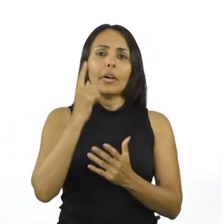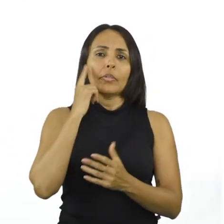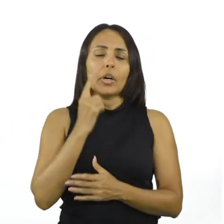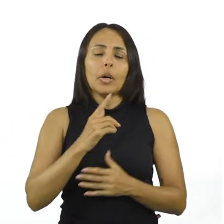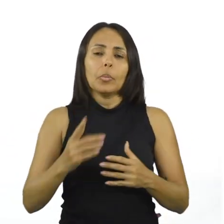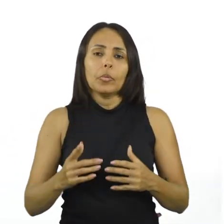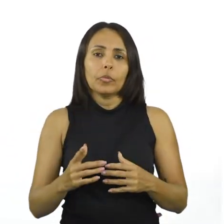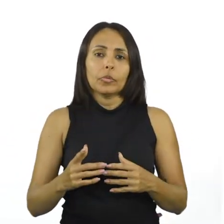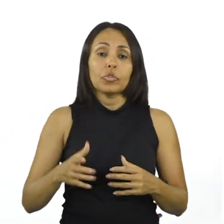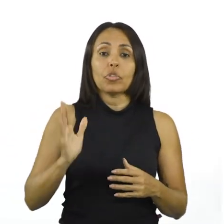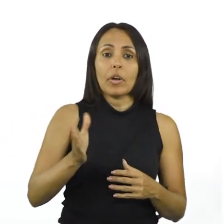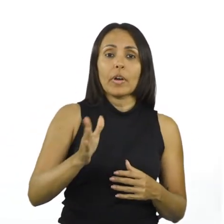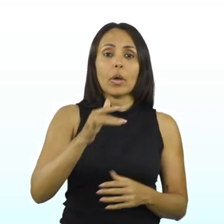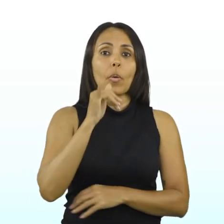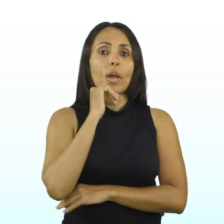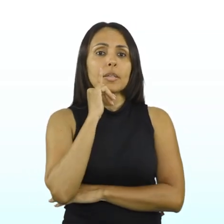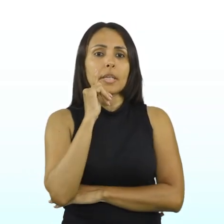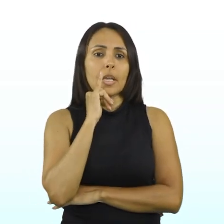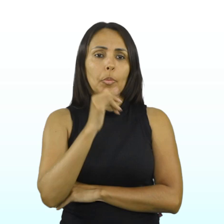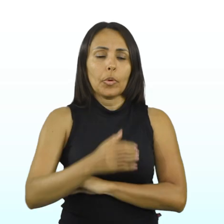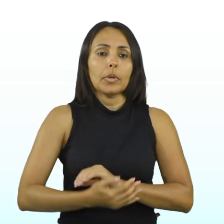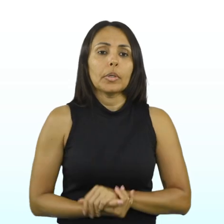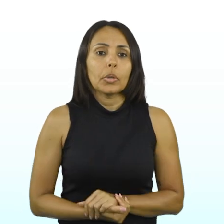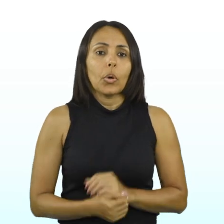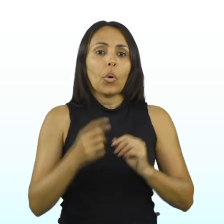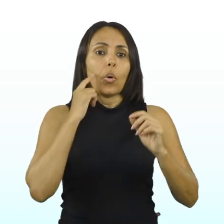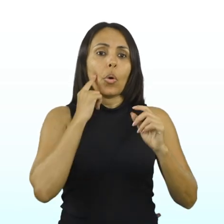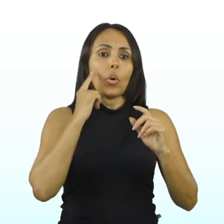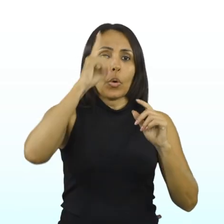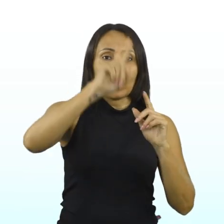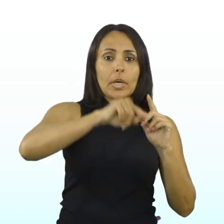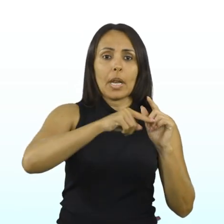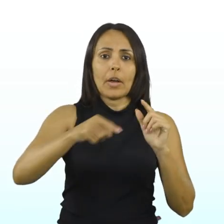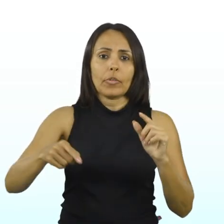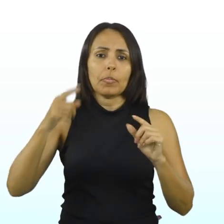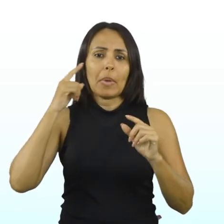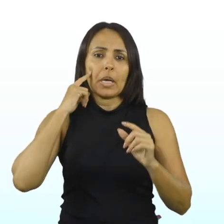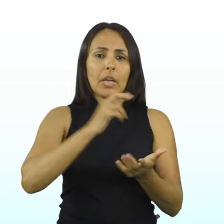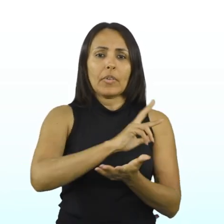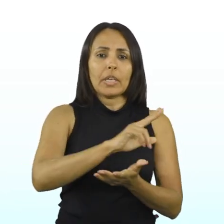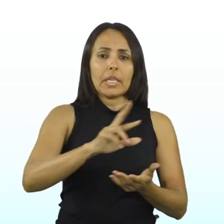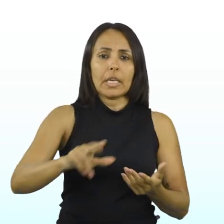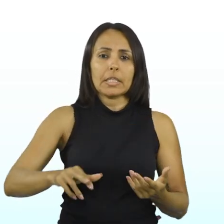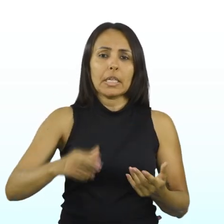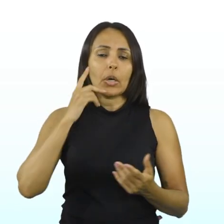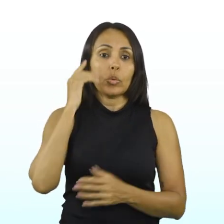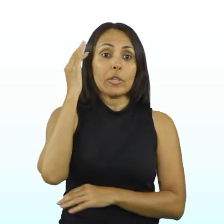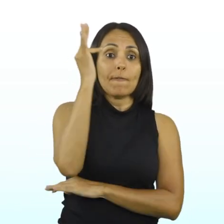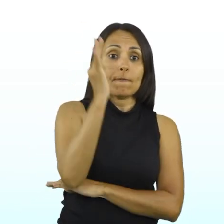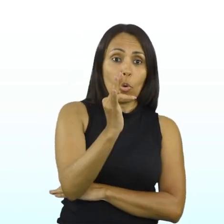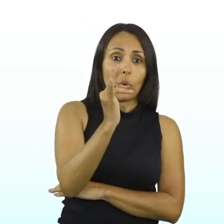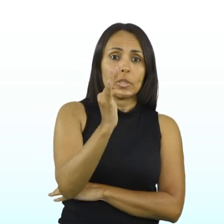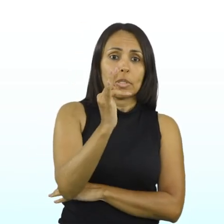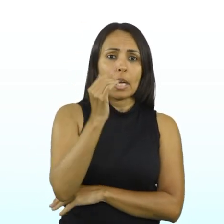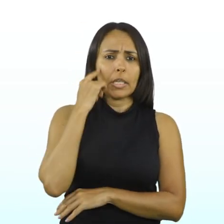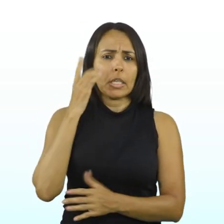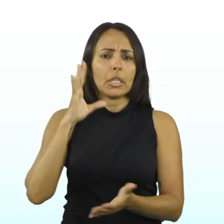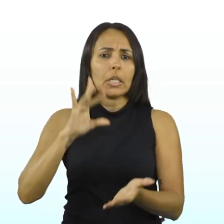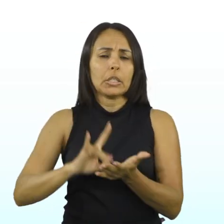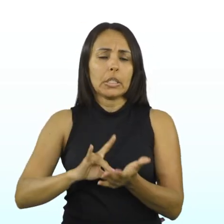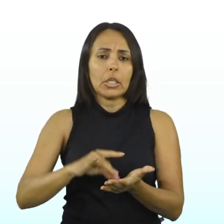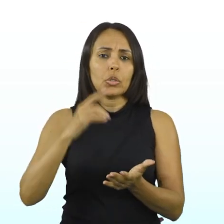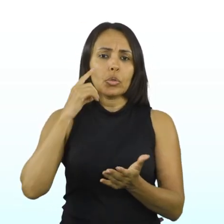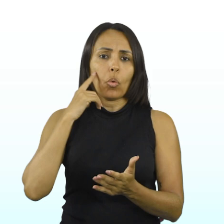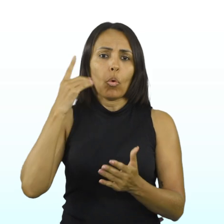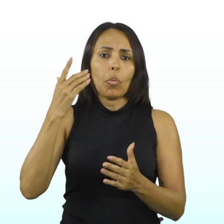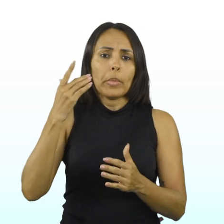esse kisuke, porque a gente já vai dar um exemplo que coloca o seguinte, um gráfico da figura mostra a variação da intensidade de uma força F que